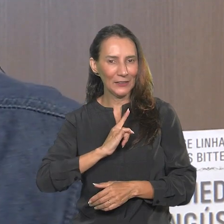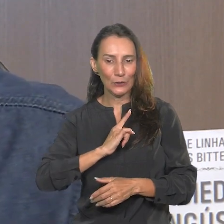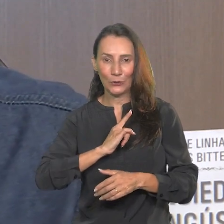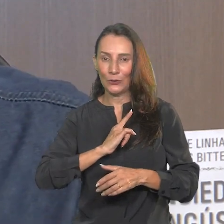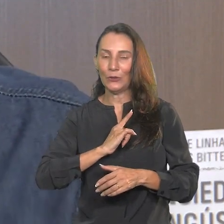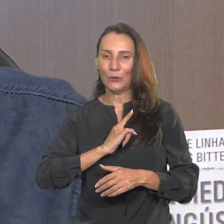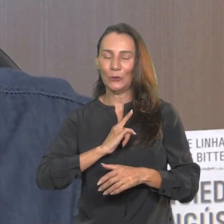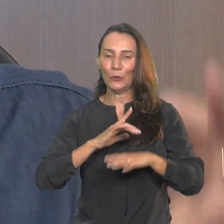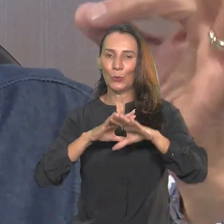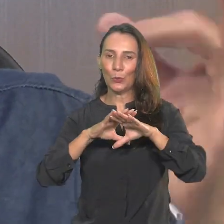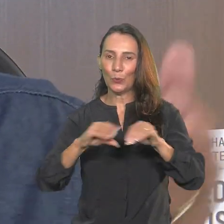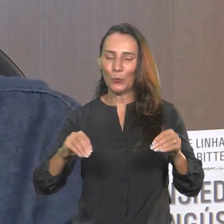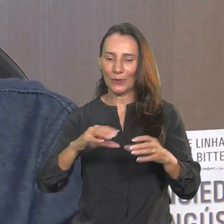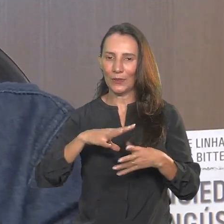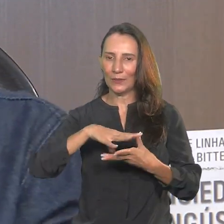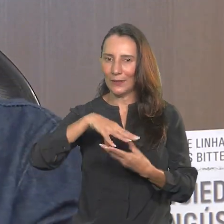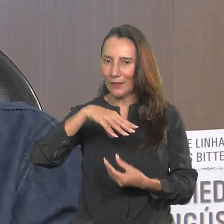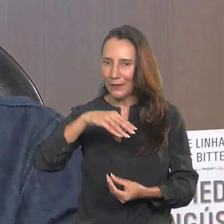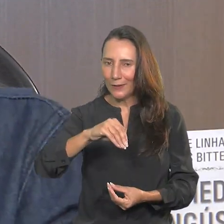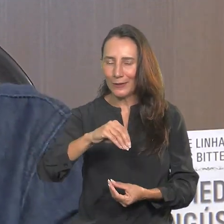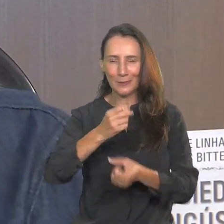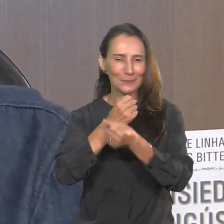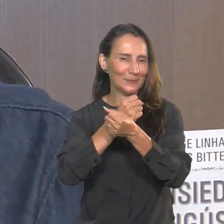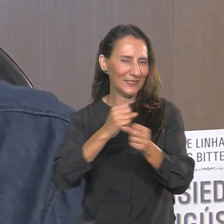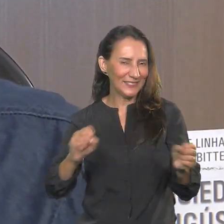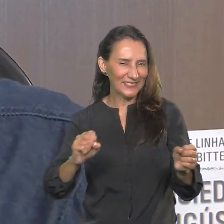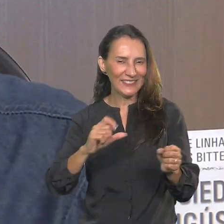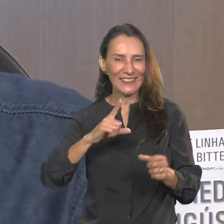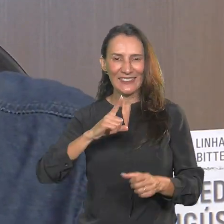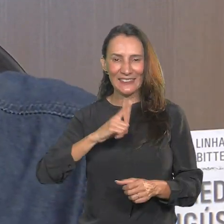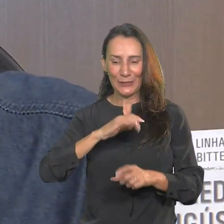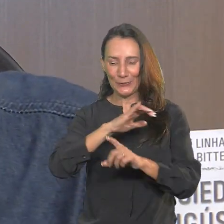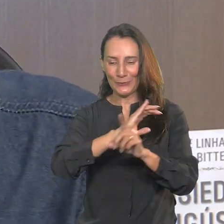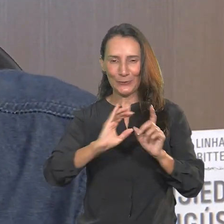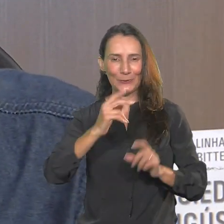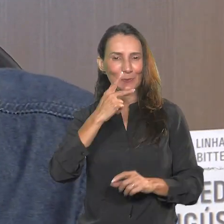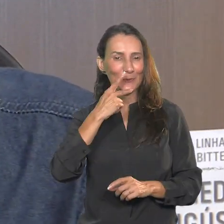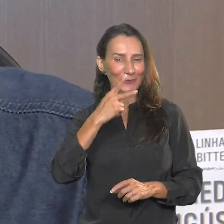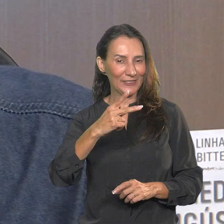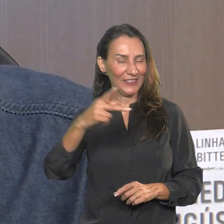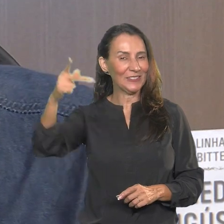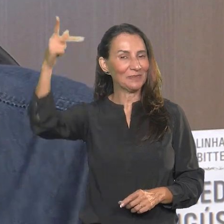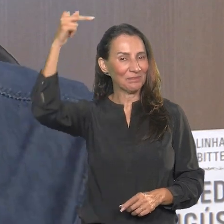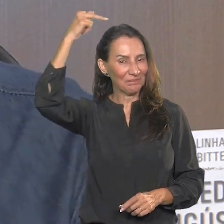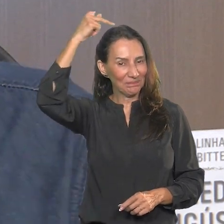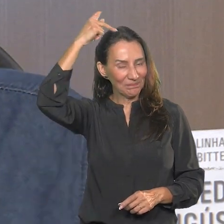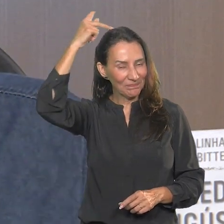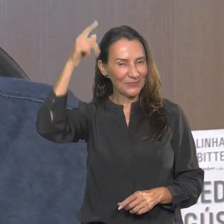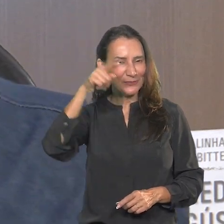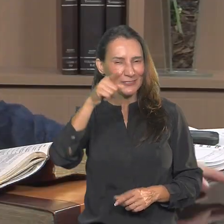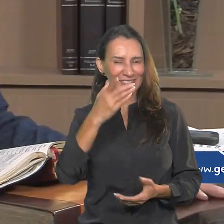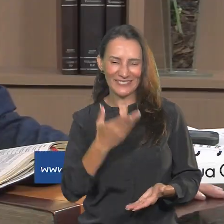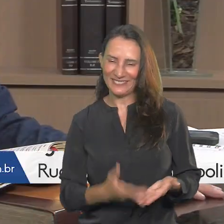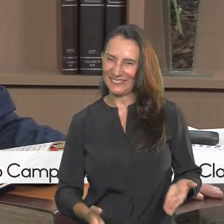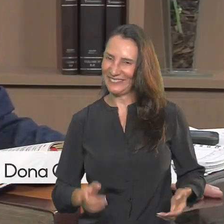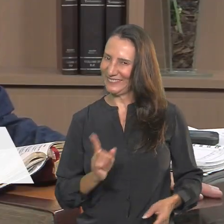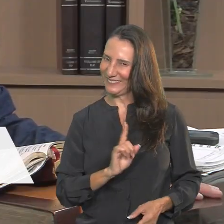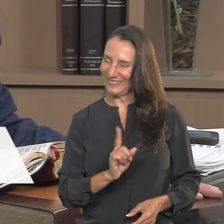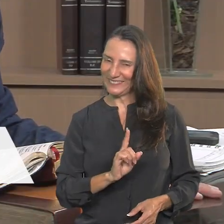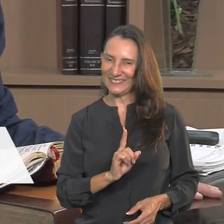cura interior, libertação. Poxa, temos o culto profético pentecostal. Você não vai ficar de fora,